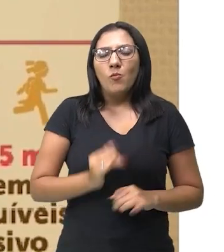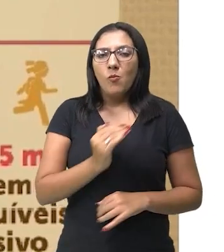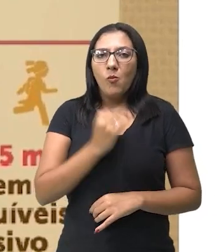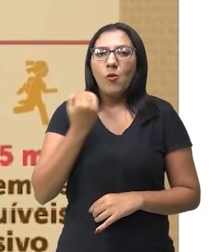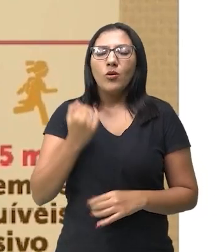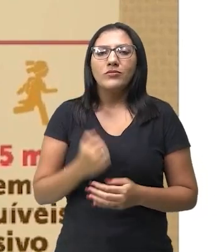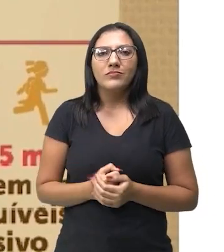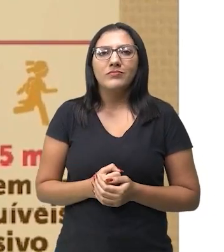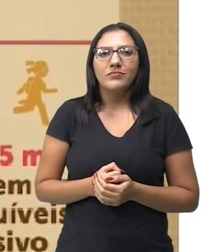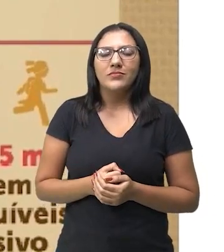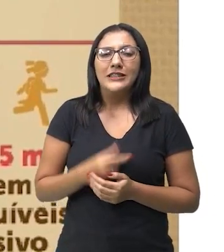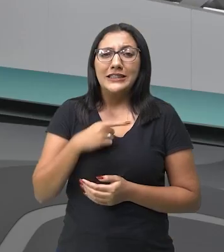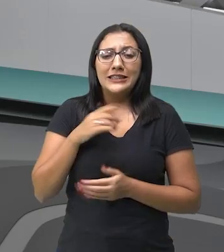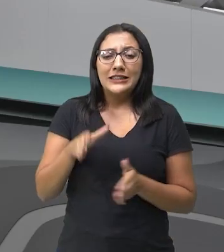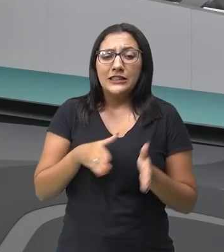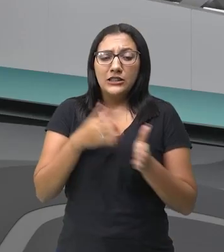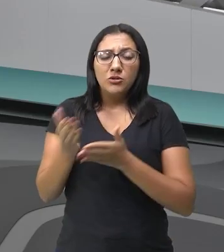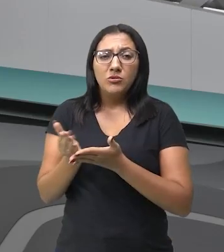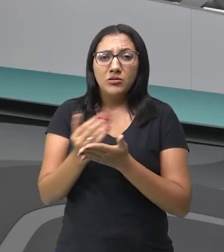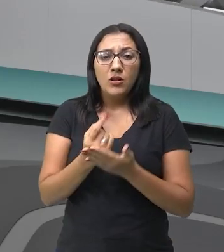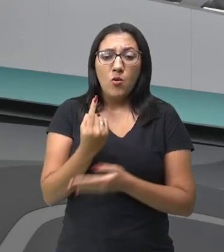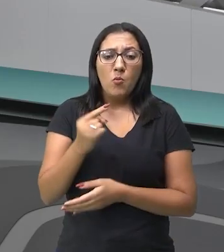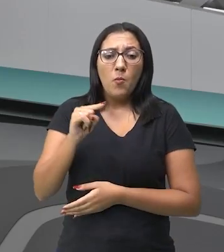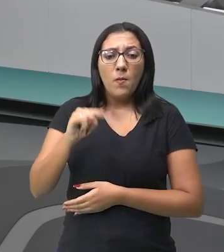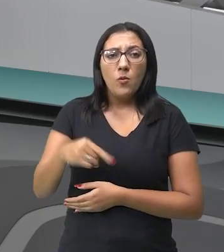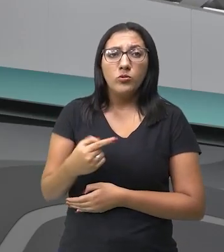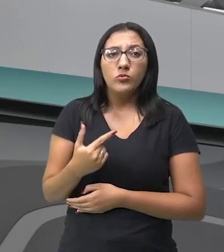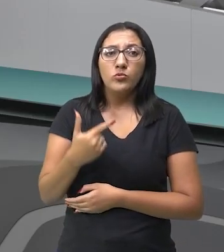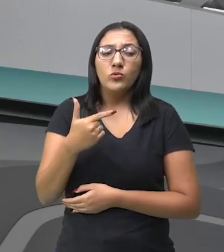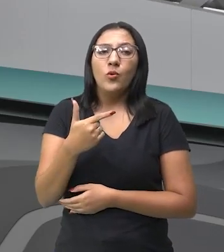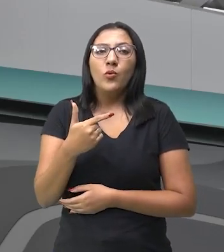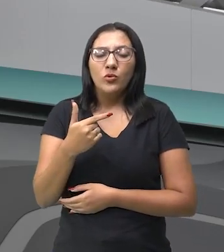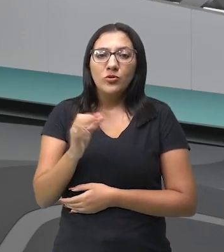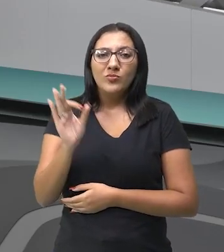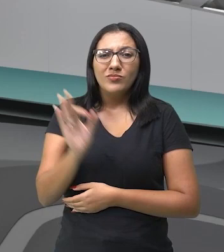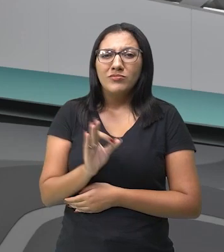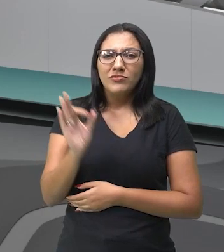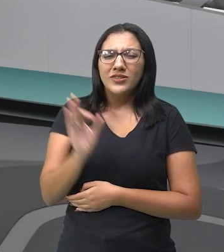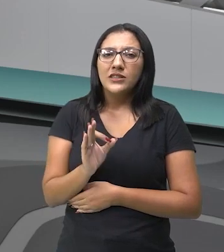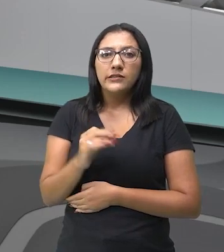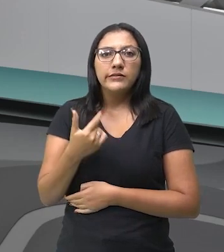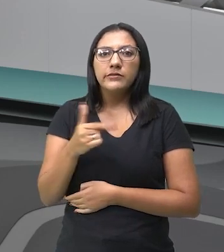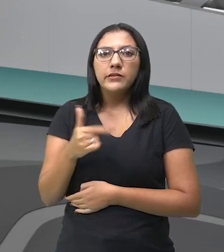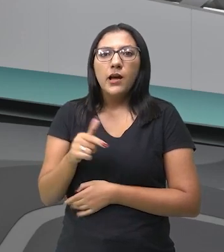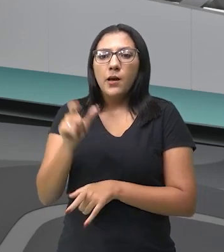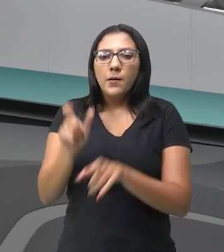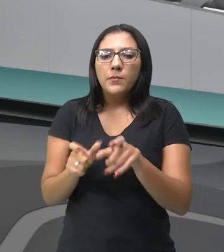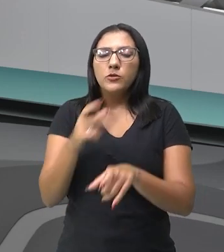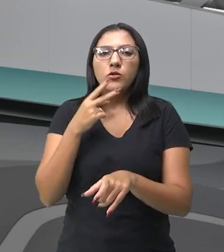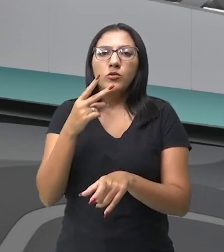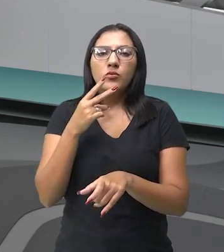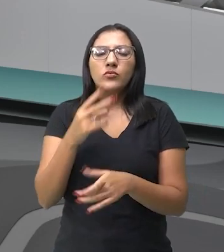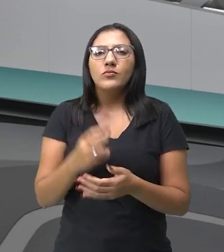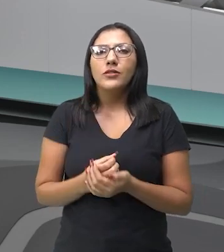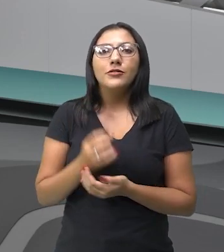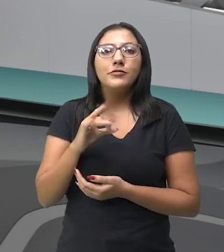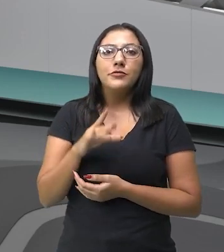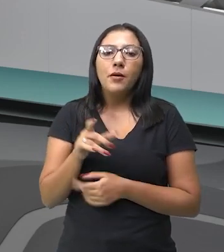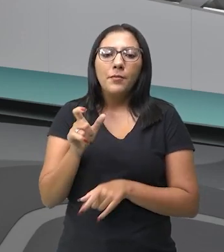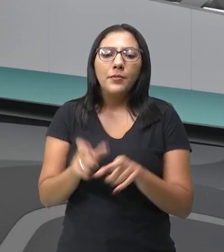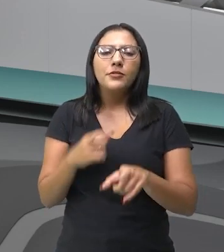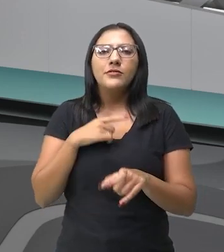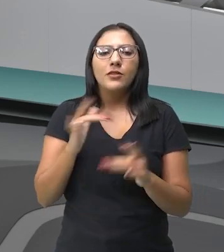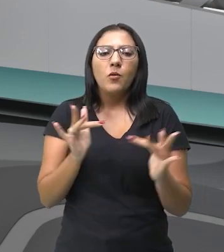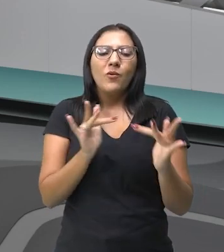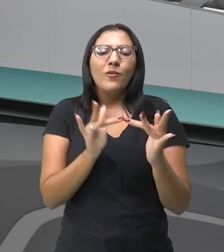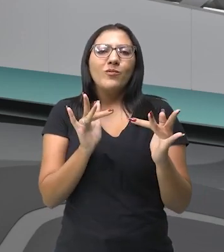pessoas que estão ali expostas a outras que fumam e acabam sendo fumantes passivos. Então, é realmente um mal